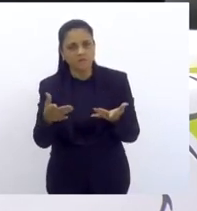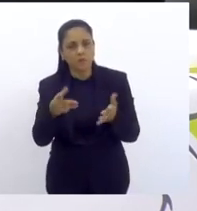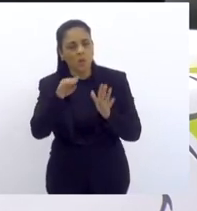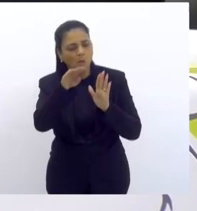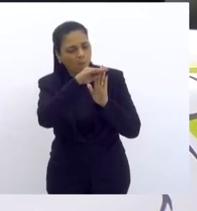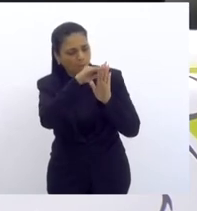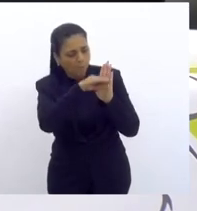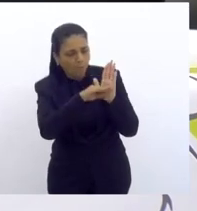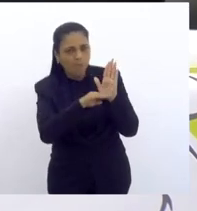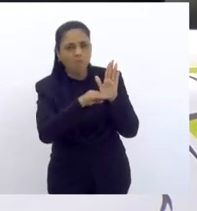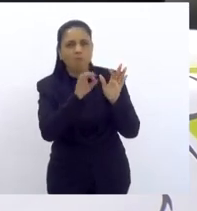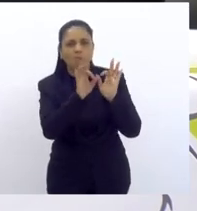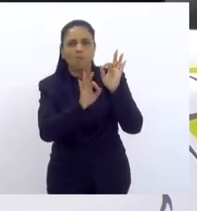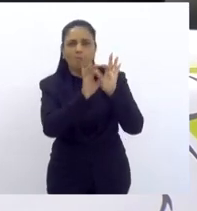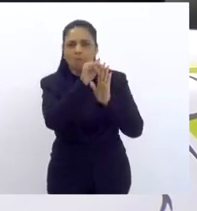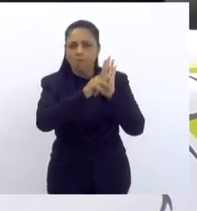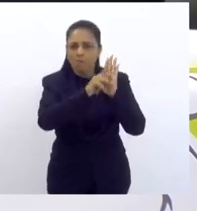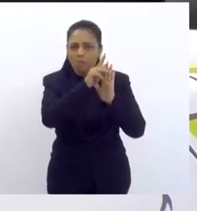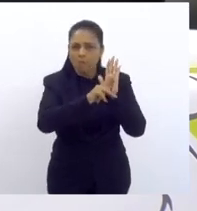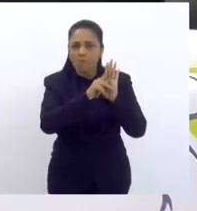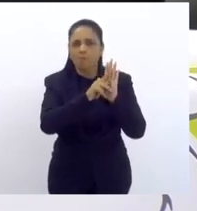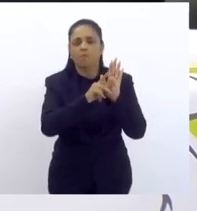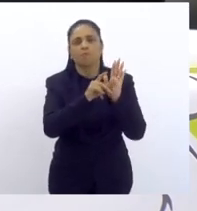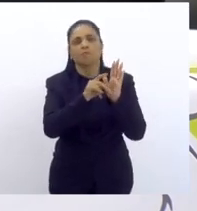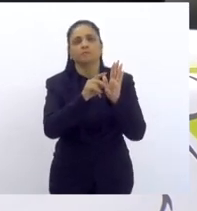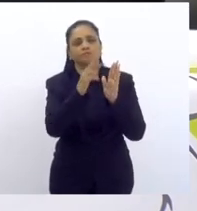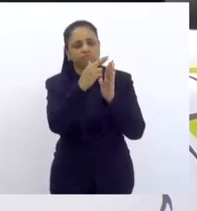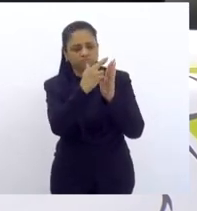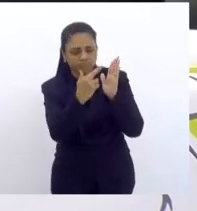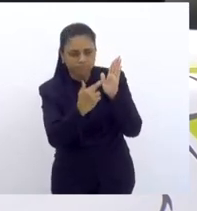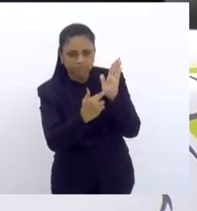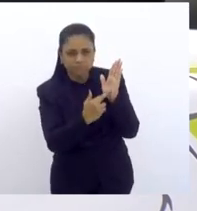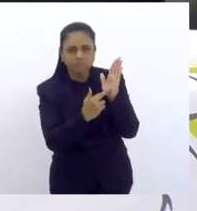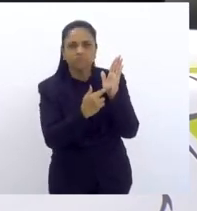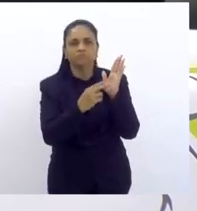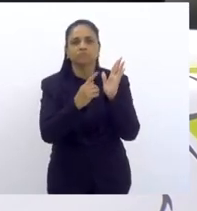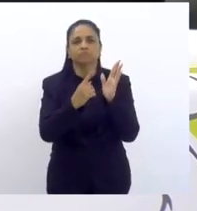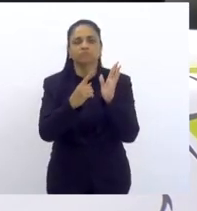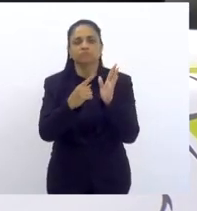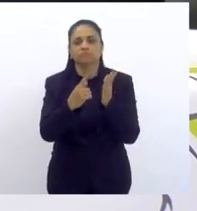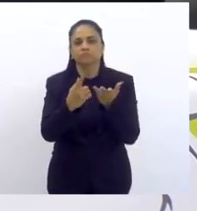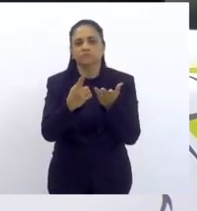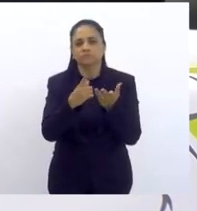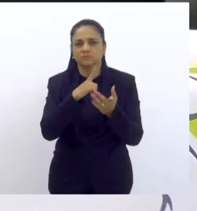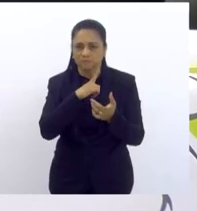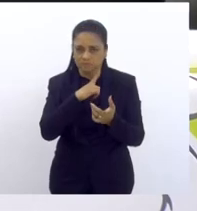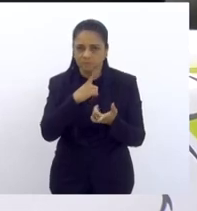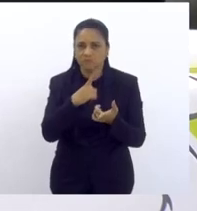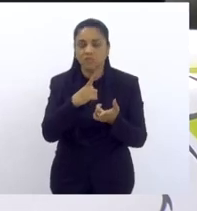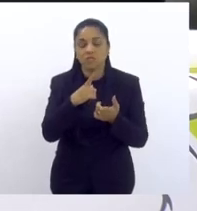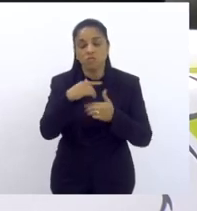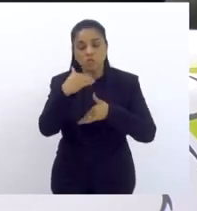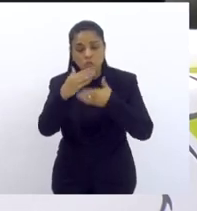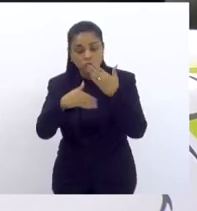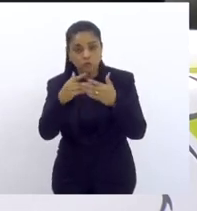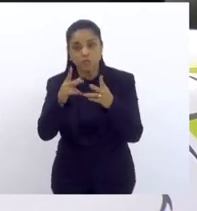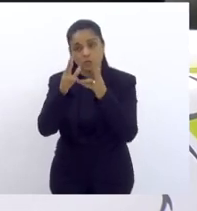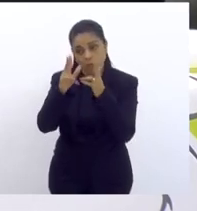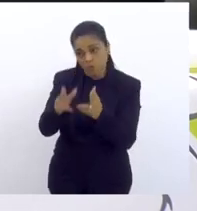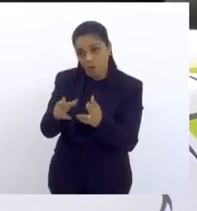estruturados editar o aprovado regulado pelo poder público de um modo a construir isso que o Vinícius